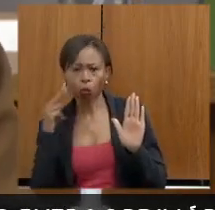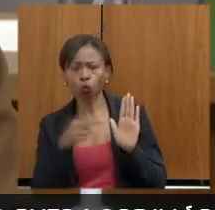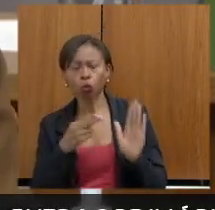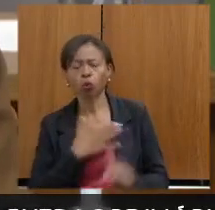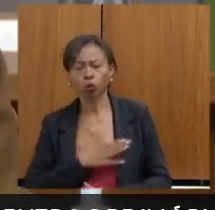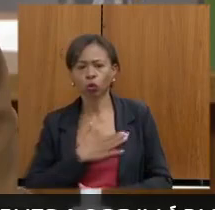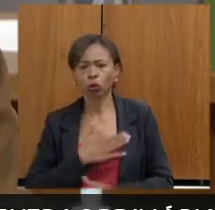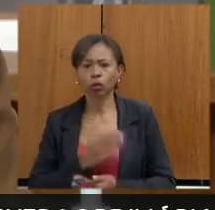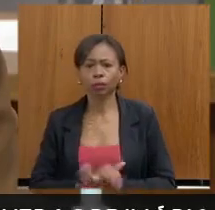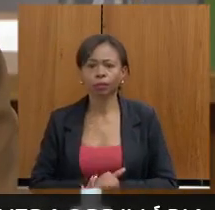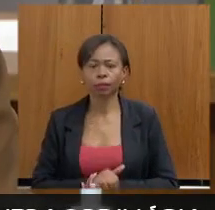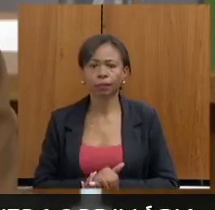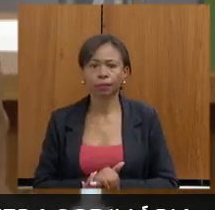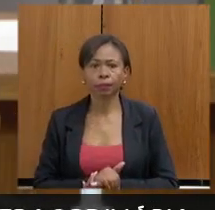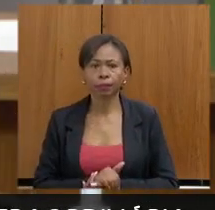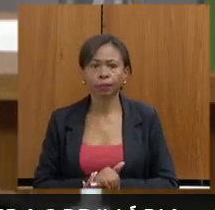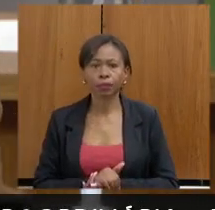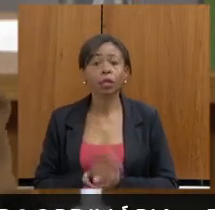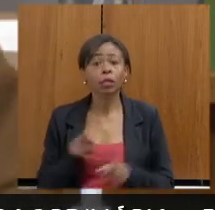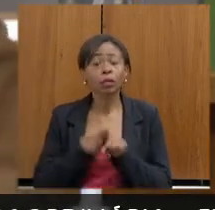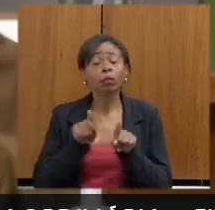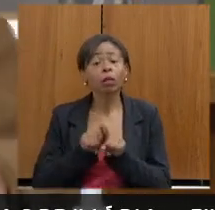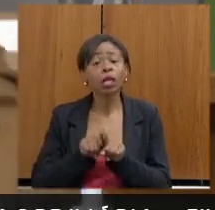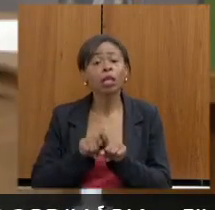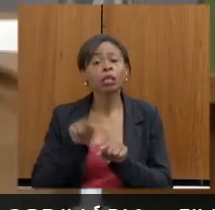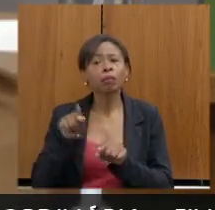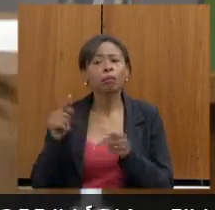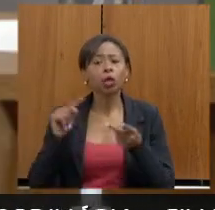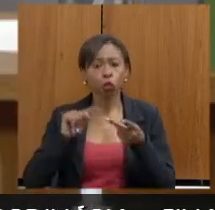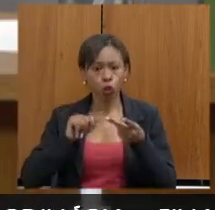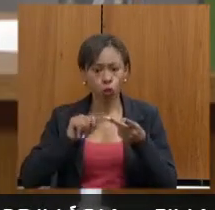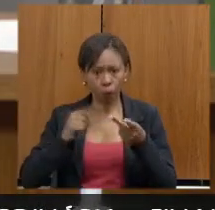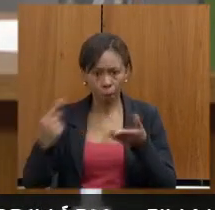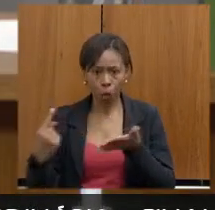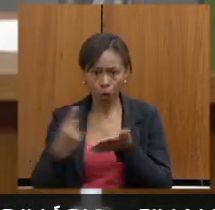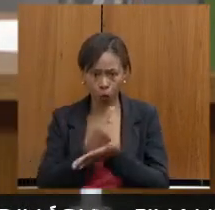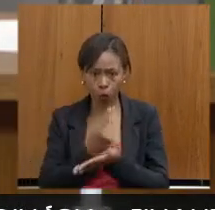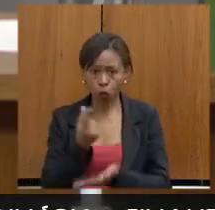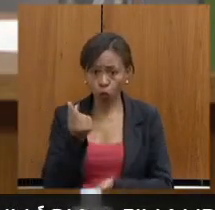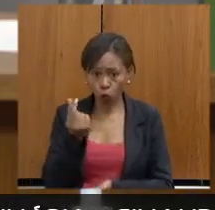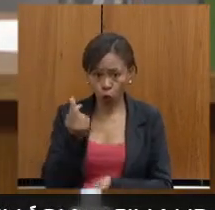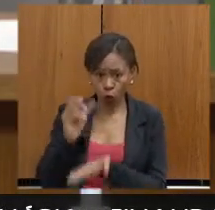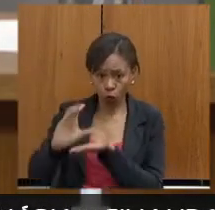o senhor também perguntou quanto aos investimentos né É